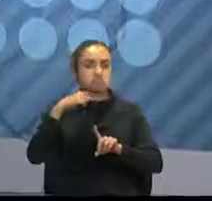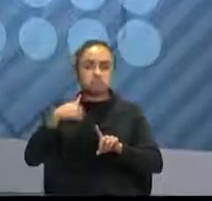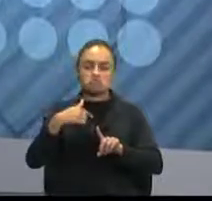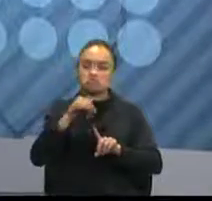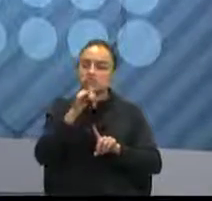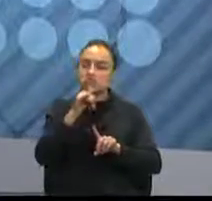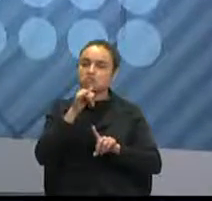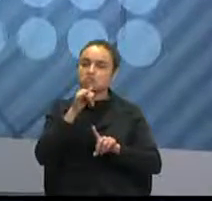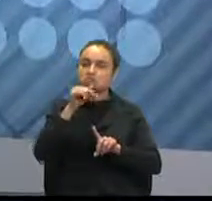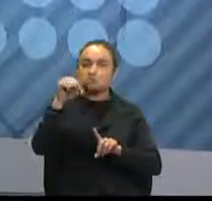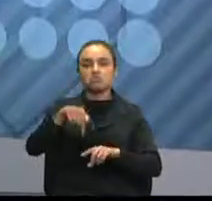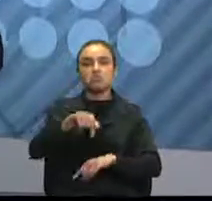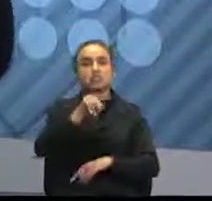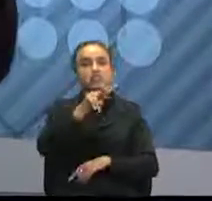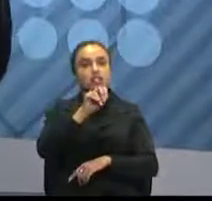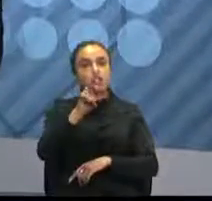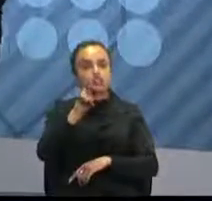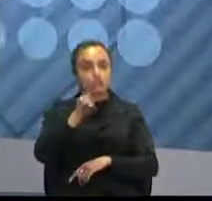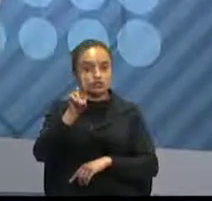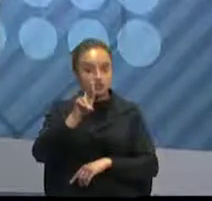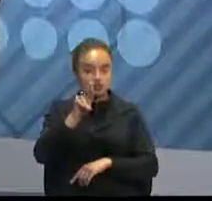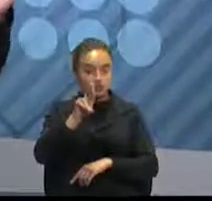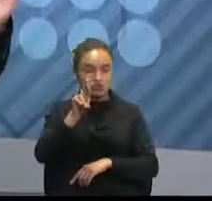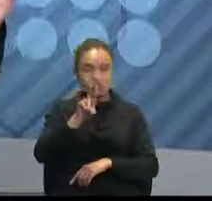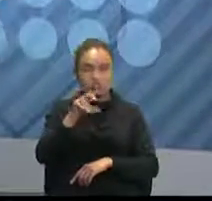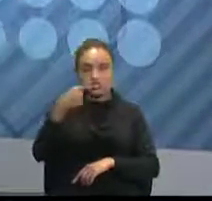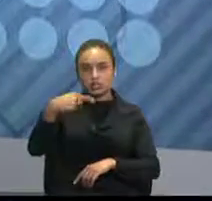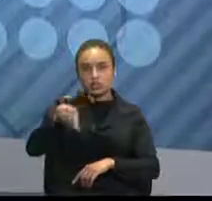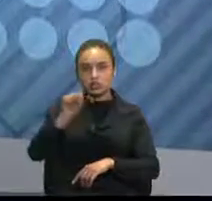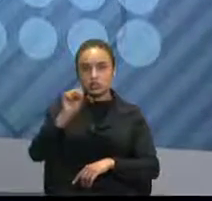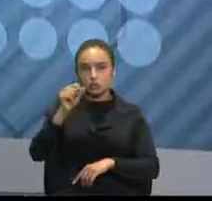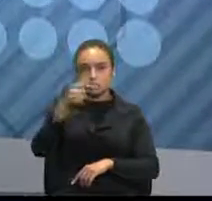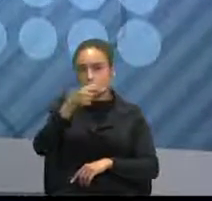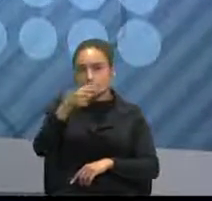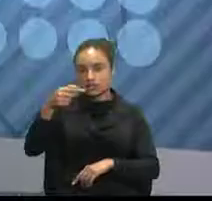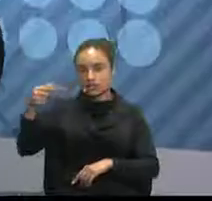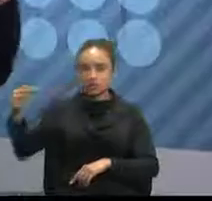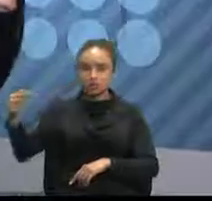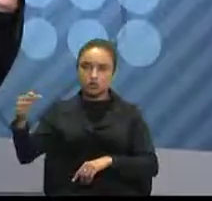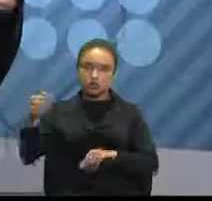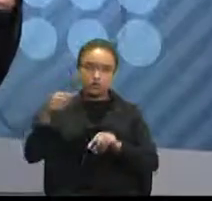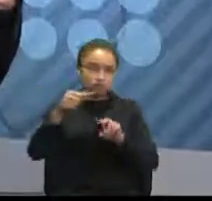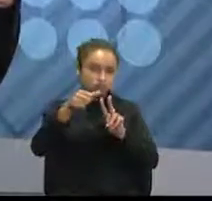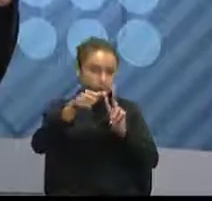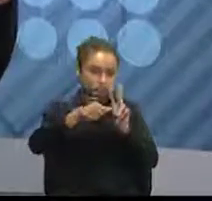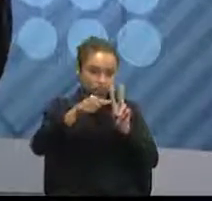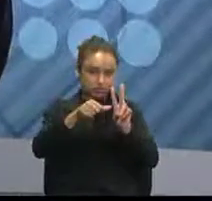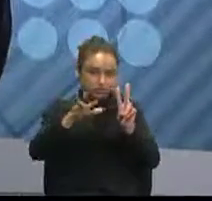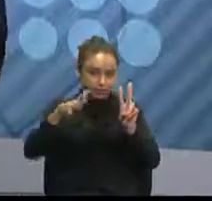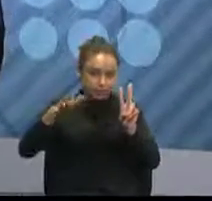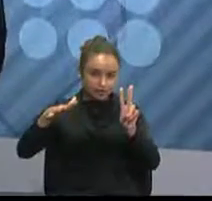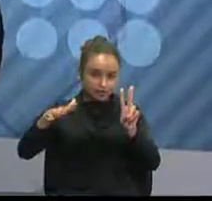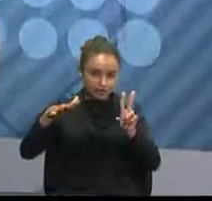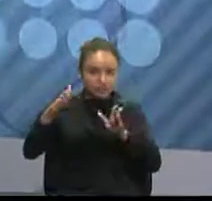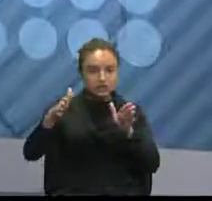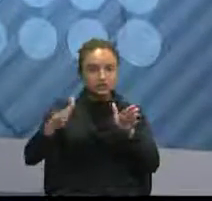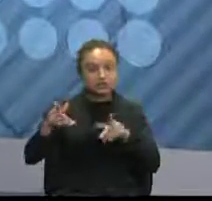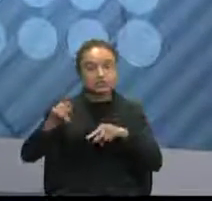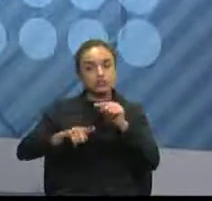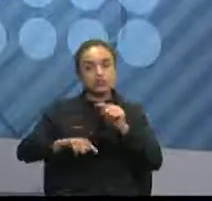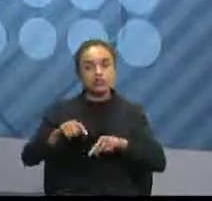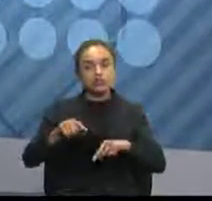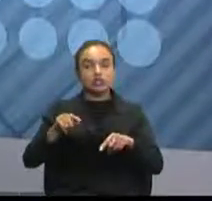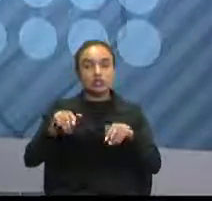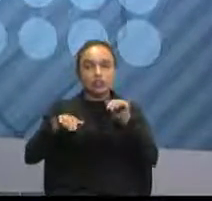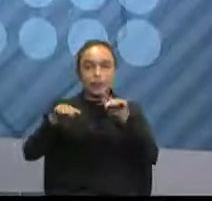de 20 reais e 20 reais nas últimas oito semanas só a média do preço do aço no brasil só que